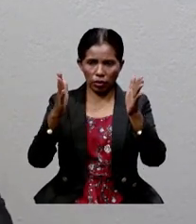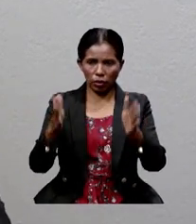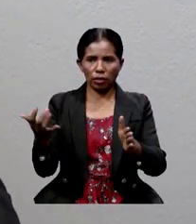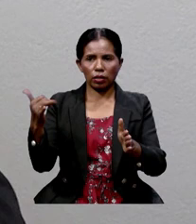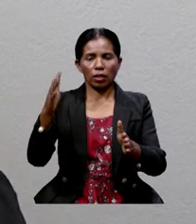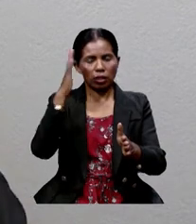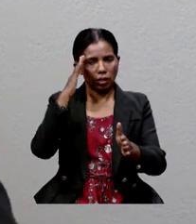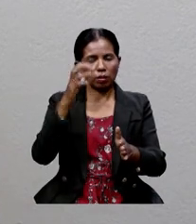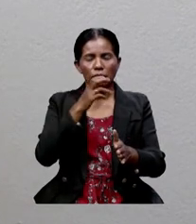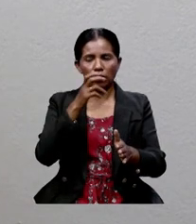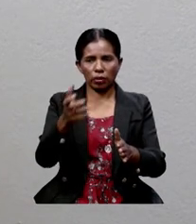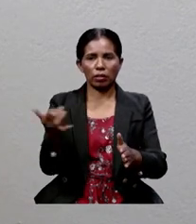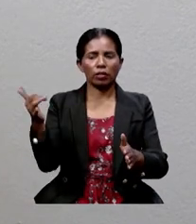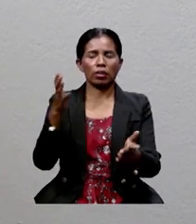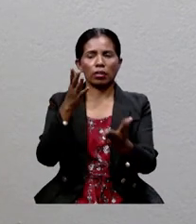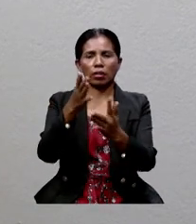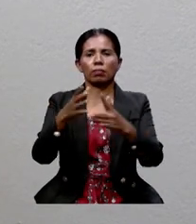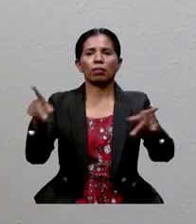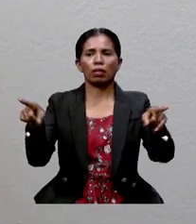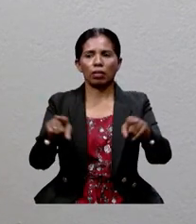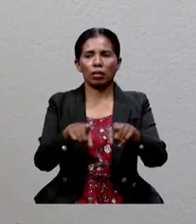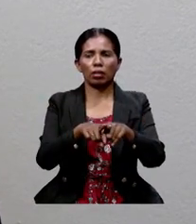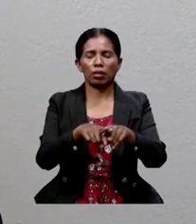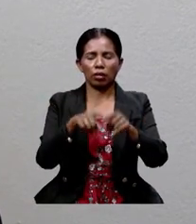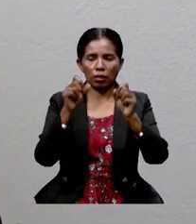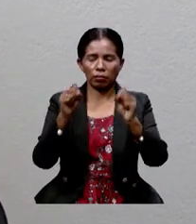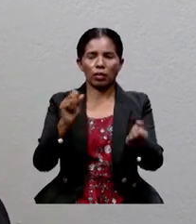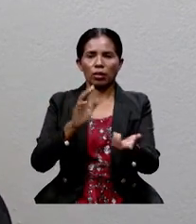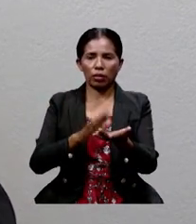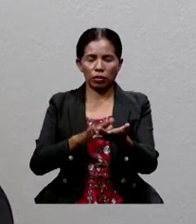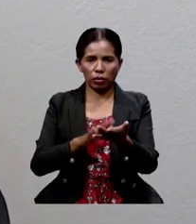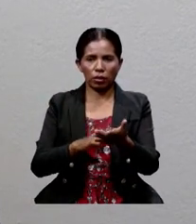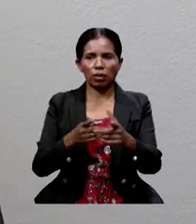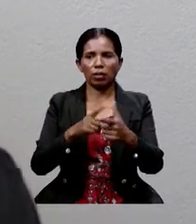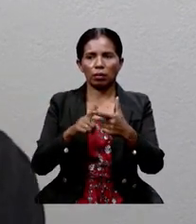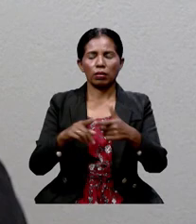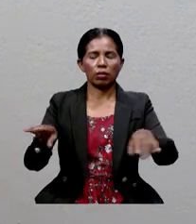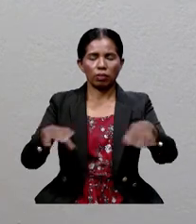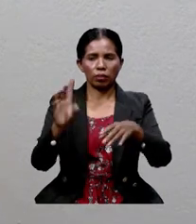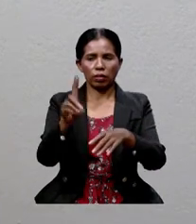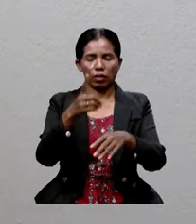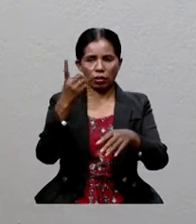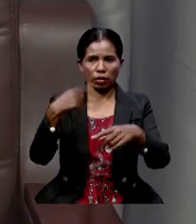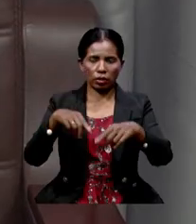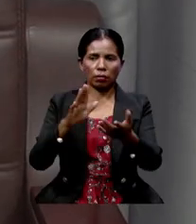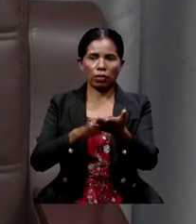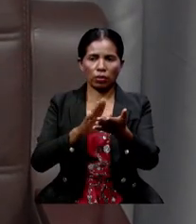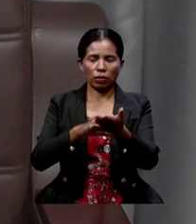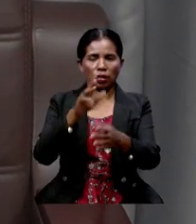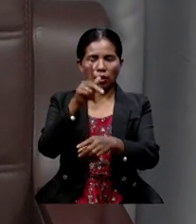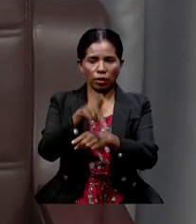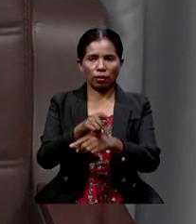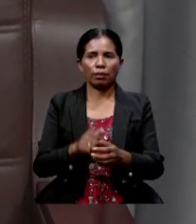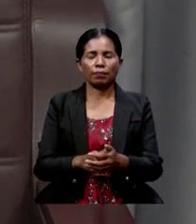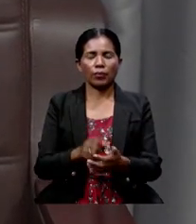têm português e tuan, se estamos nessa bela escola, e depois de serviço de ADER, se é bela escola calar. SECOMS e